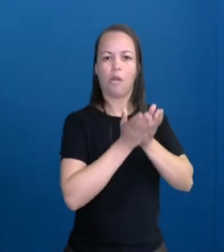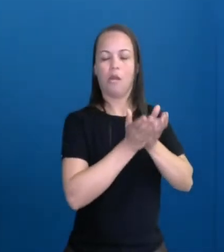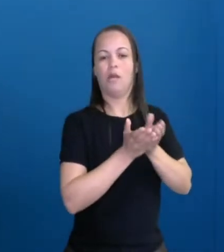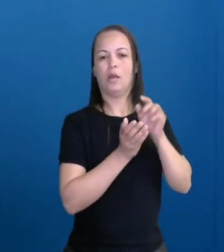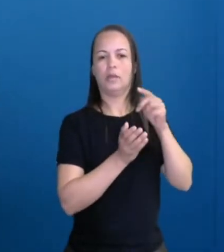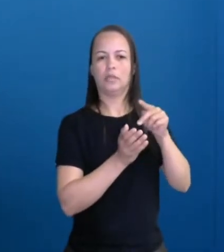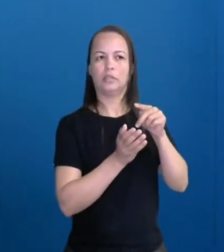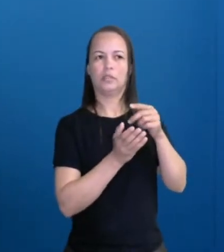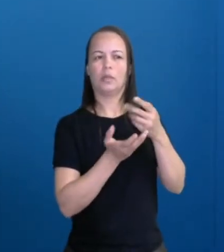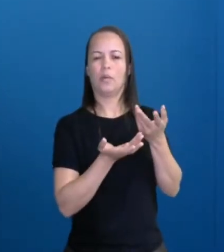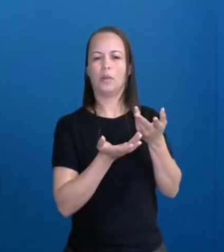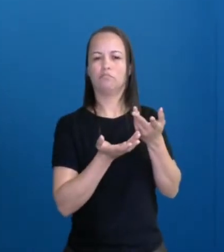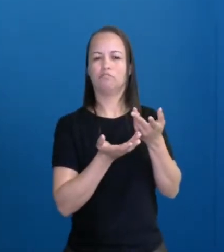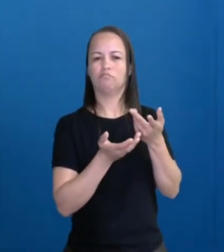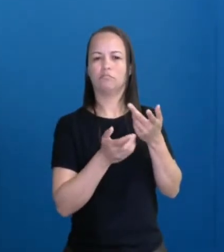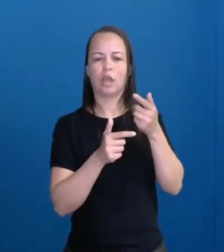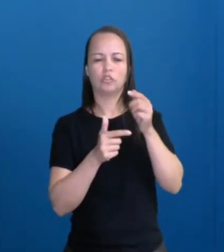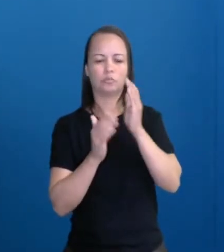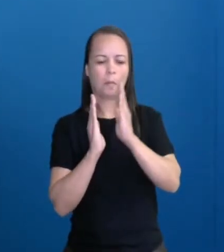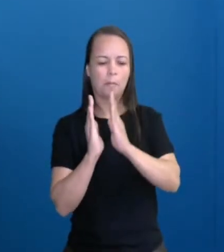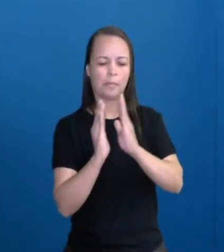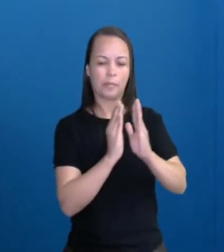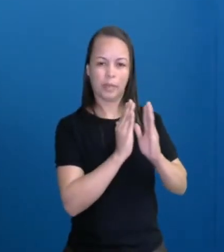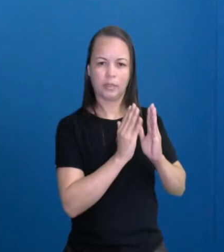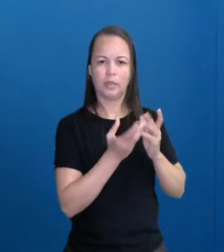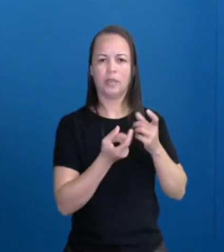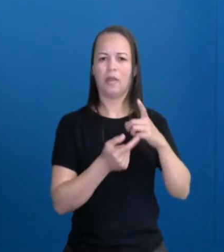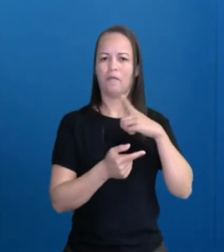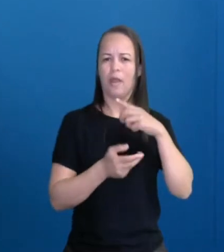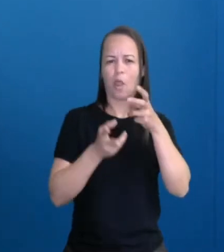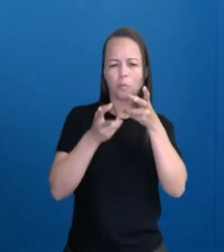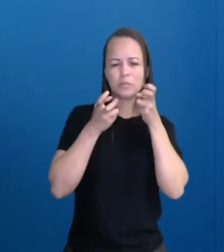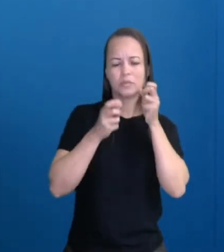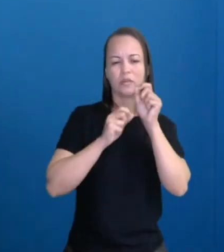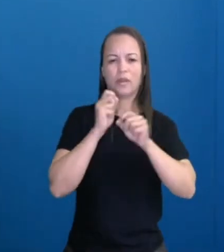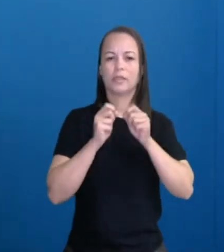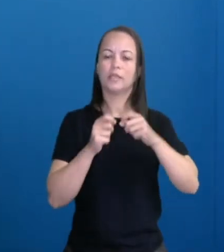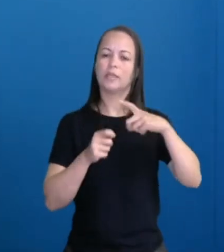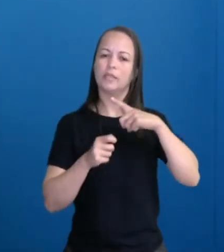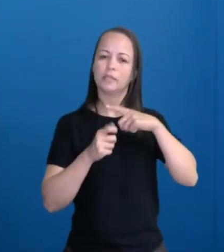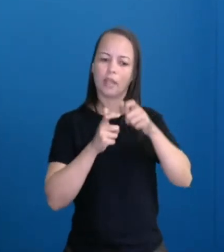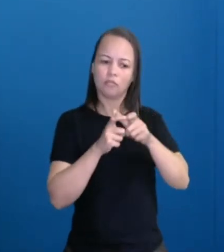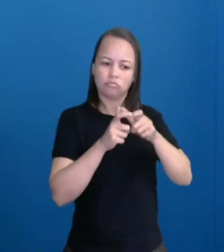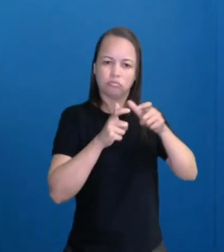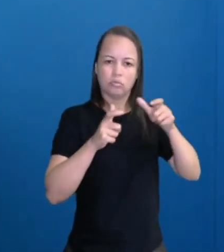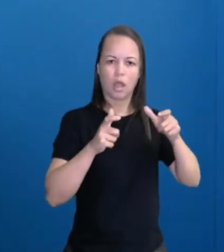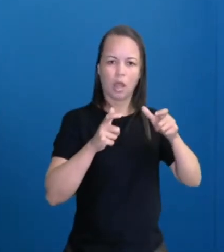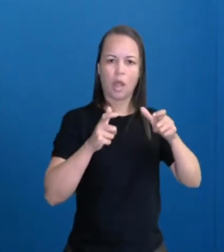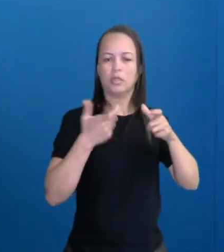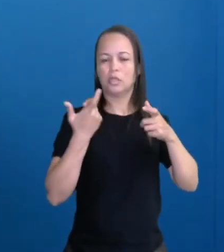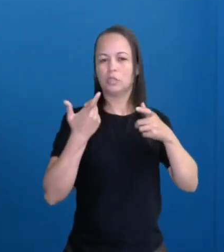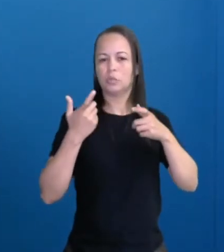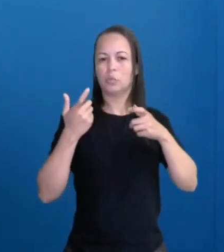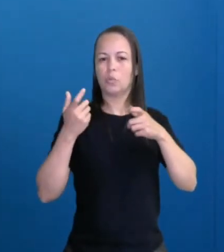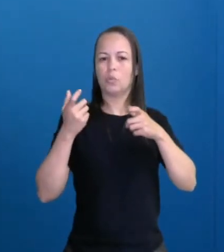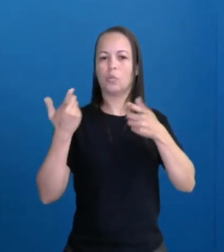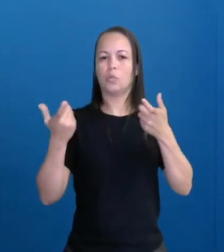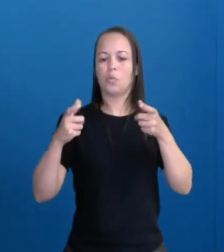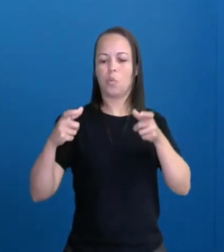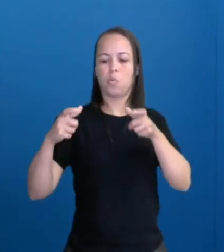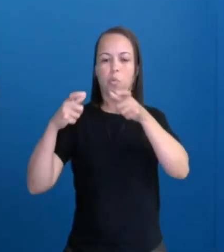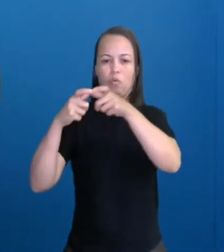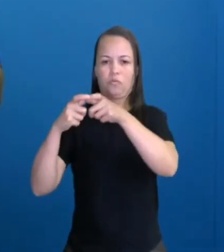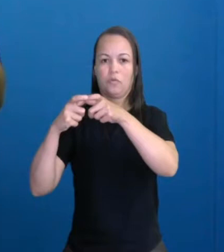vai notar que houve aqui uma ampliação do barco azul para o vermelho. No